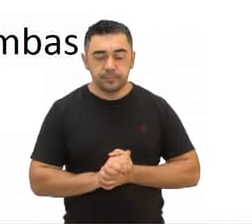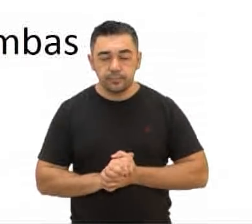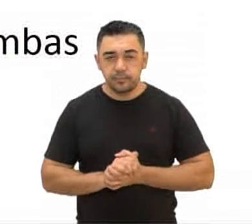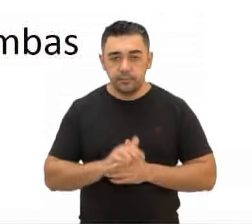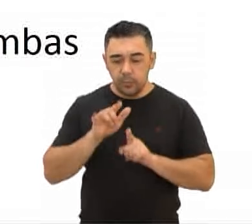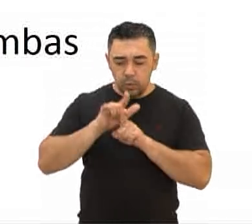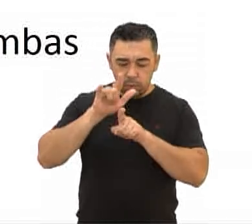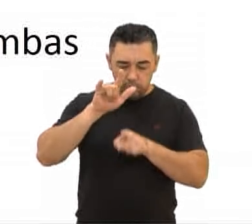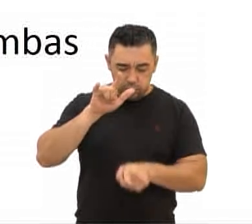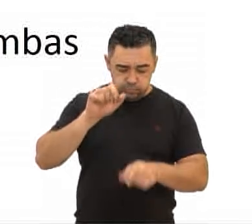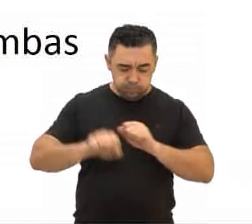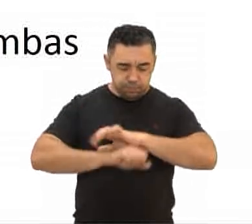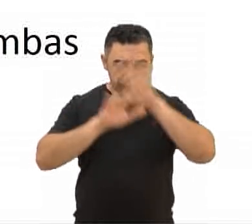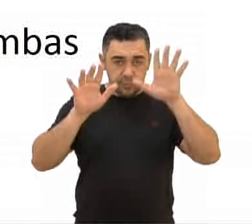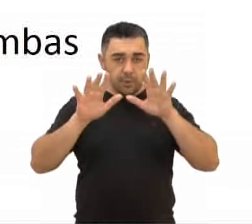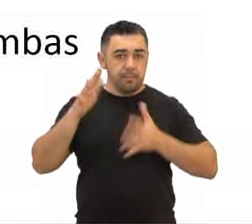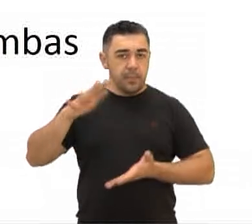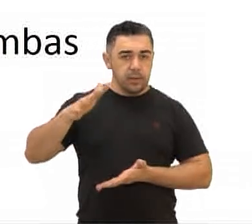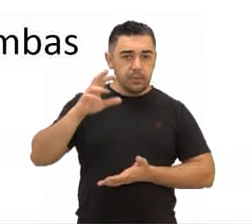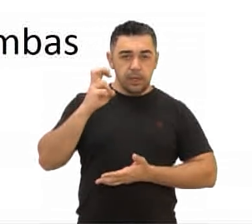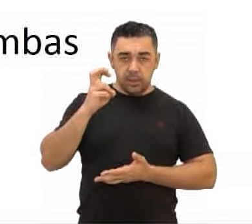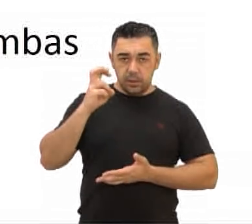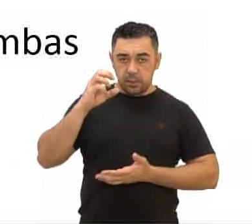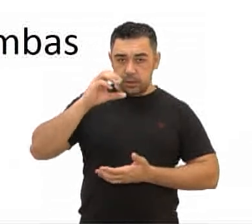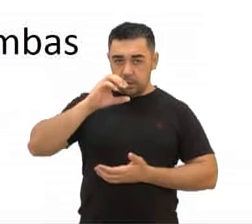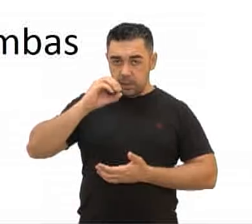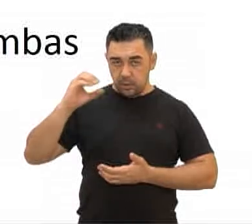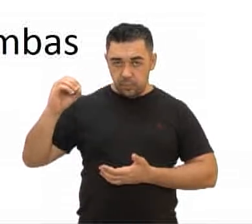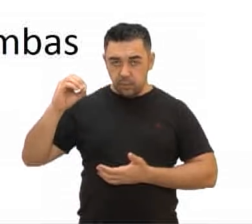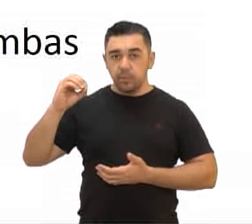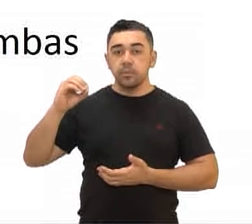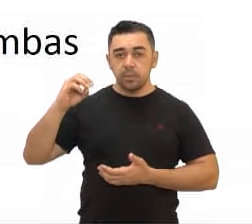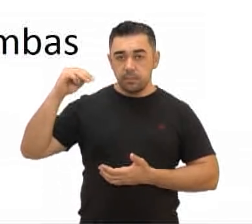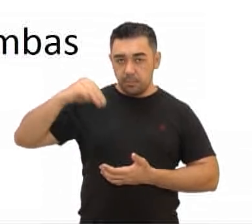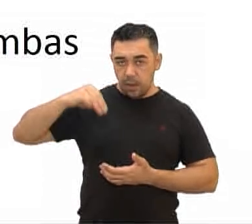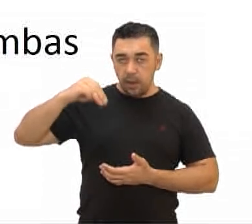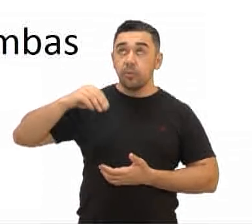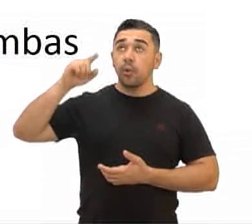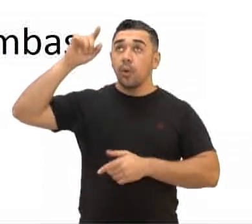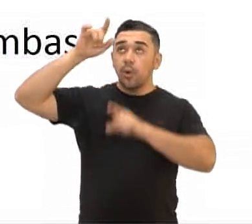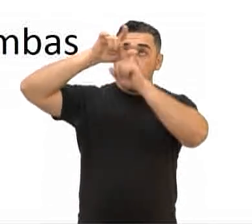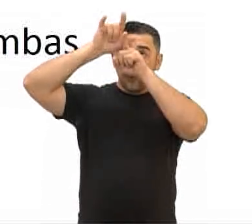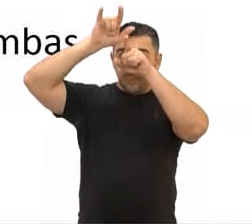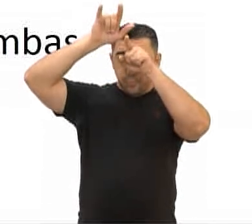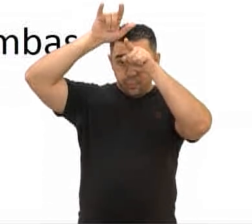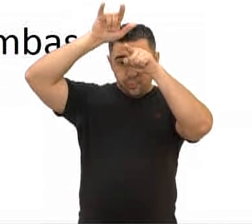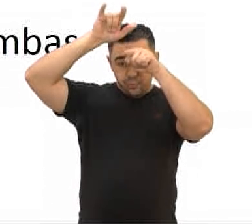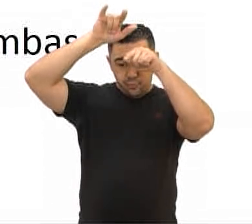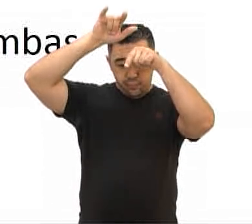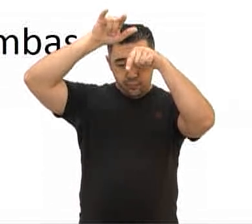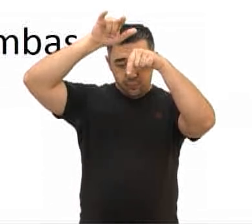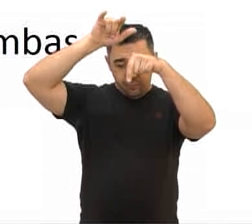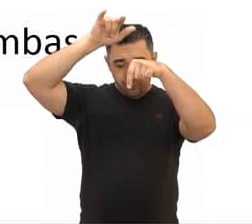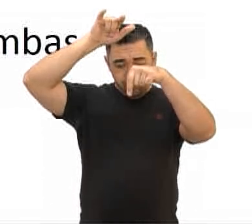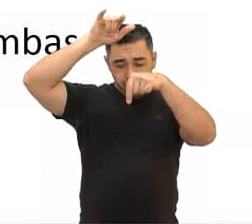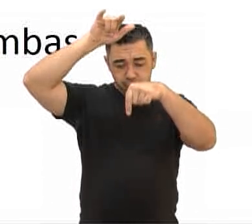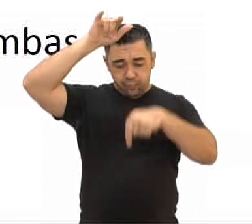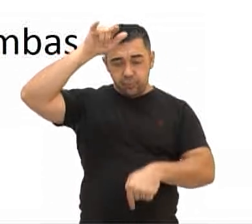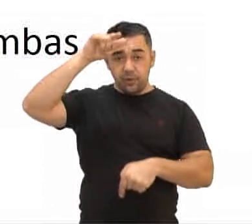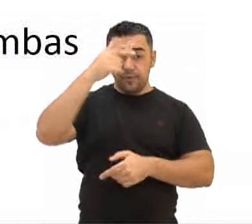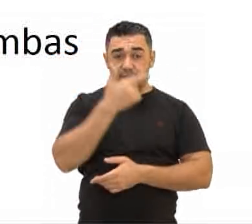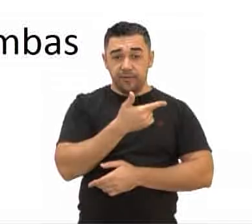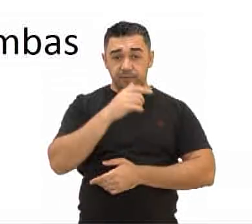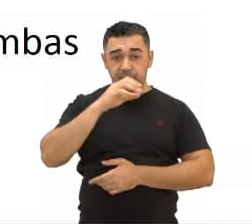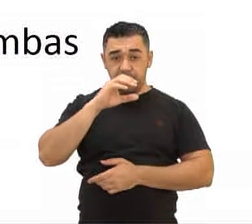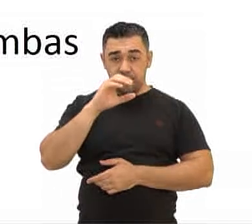foi detonada a cerca de 500 metros acima de Hiroshima. A energia equivalente a 20 mil